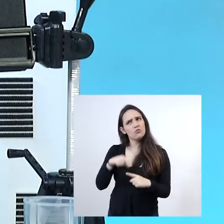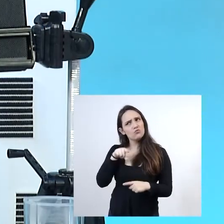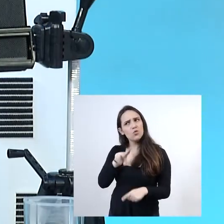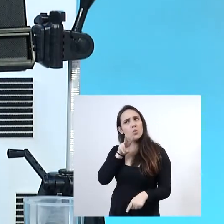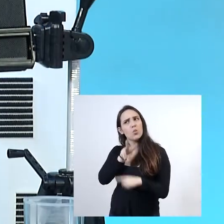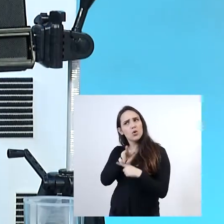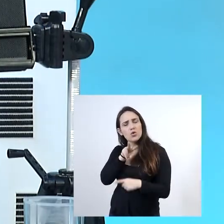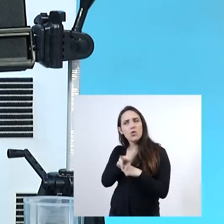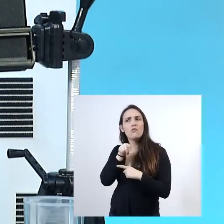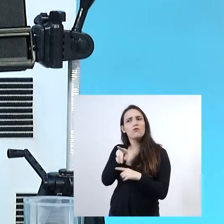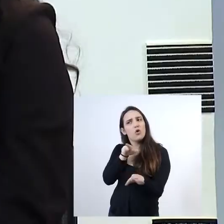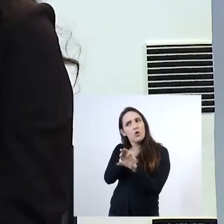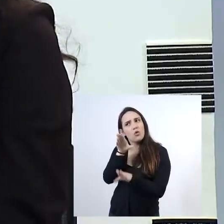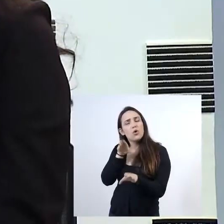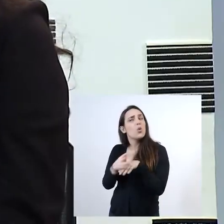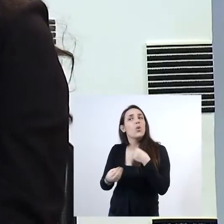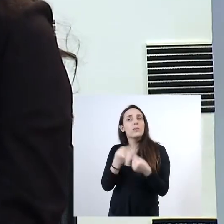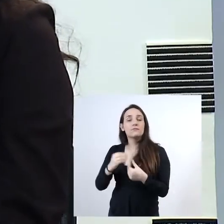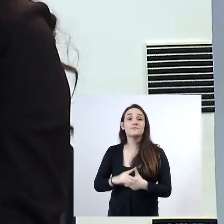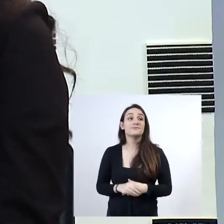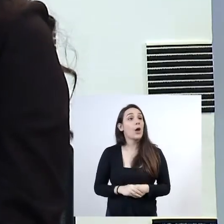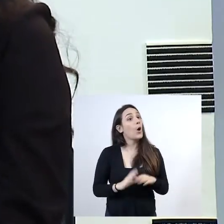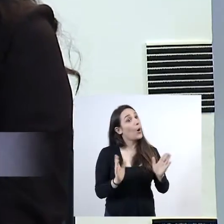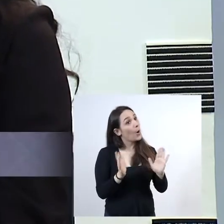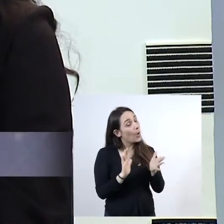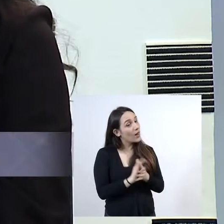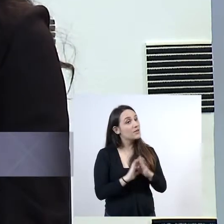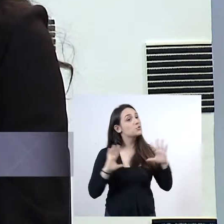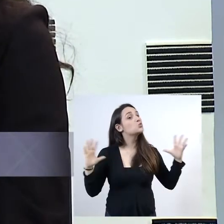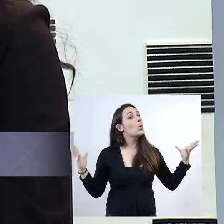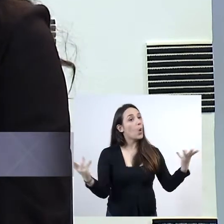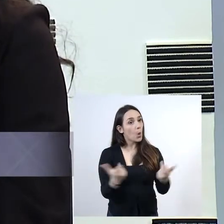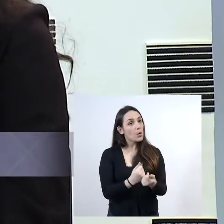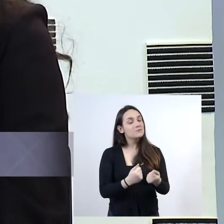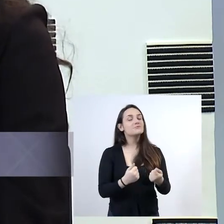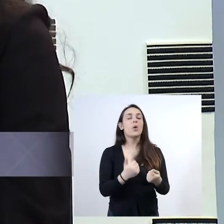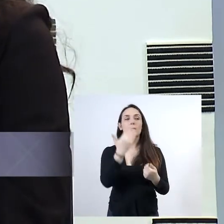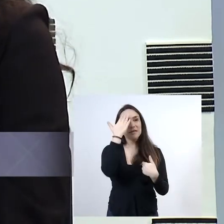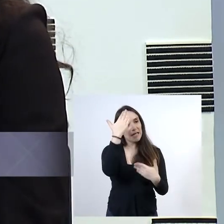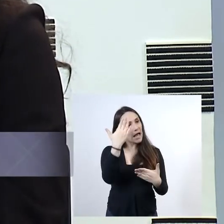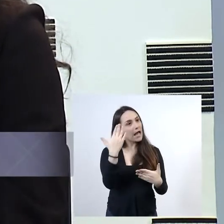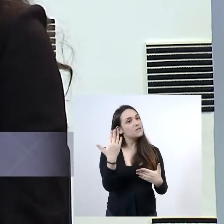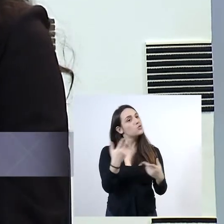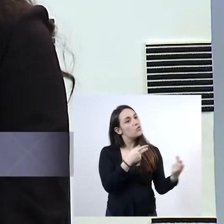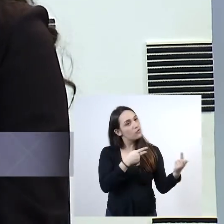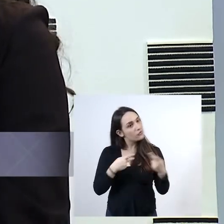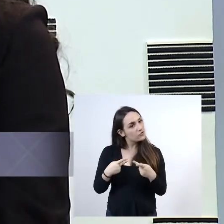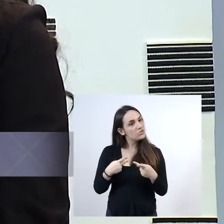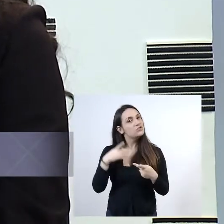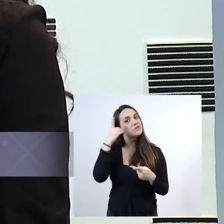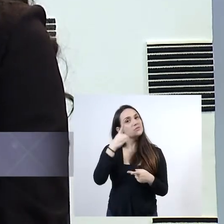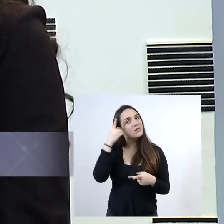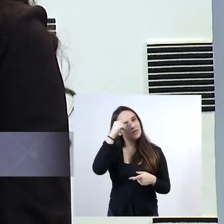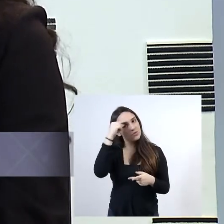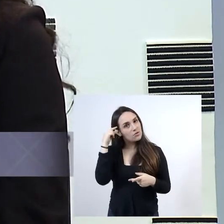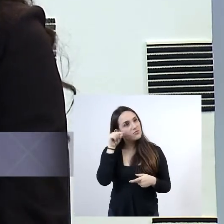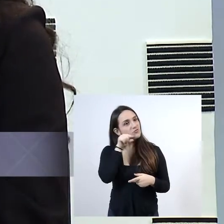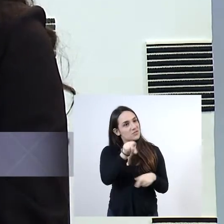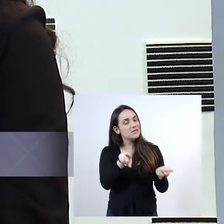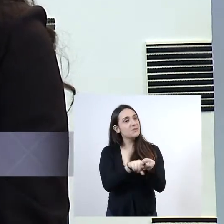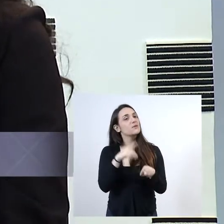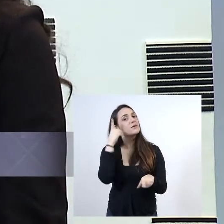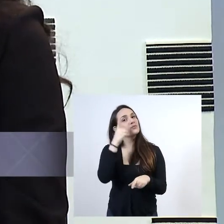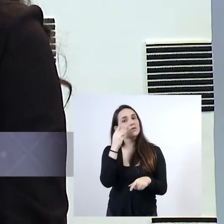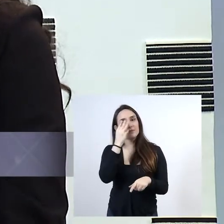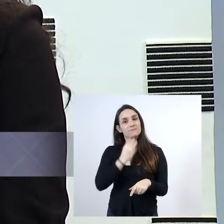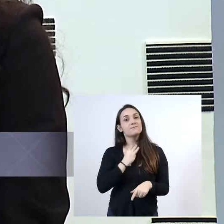orienta, que você trabalha? Olá, a todos. Muito obrigado por estarmos aqui, o deputado Herculano, Maurício Picarelli,